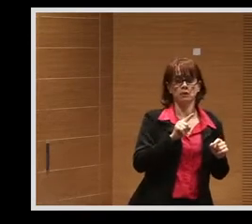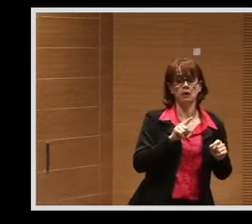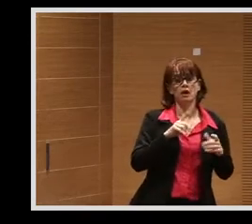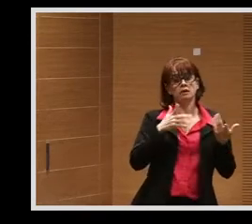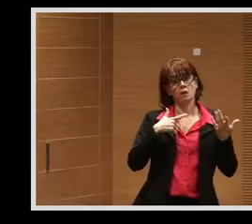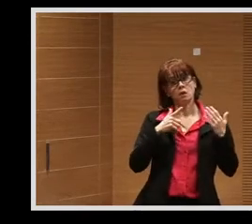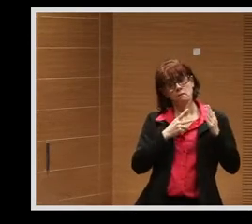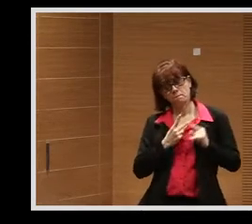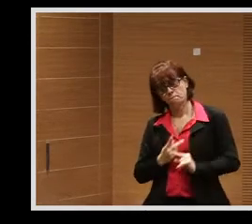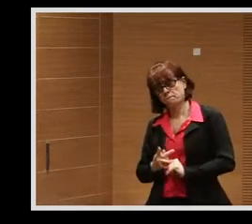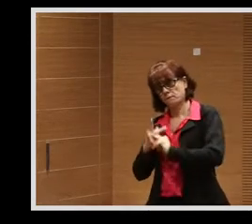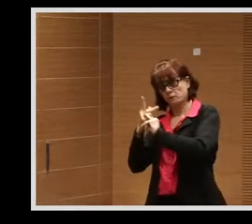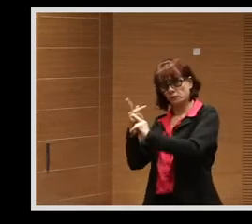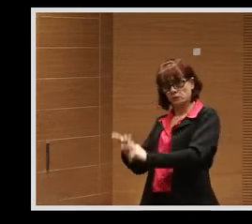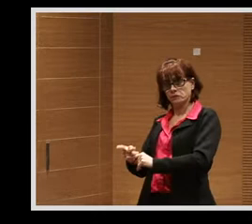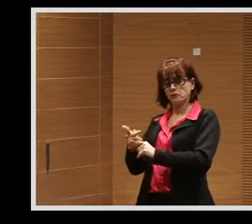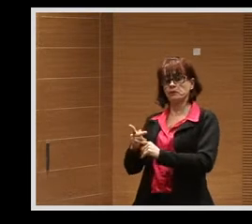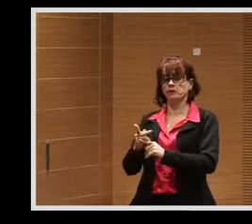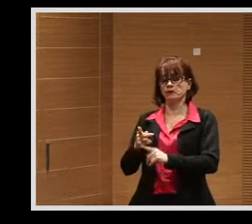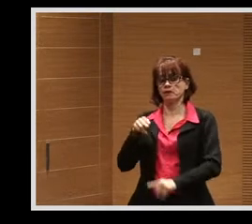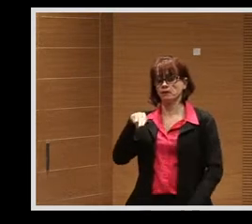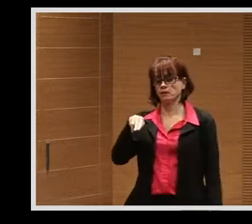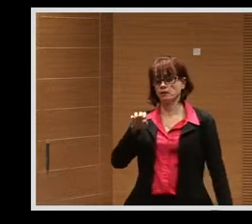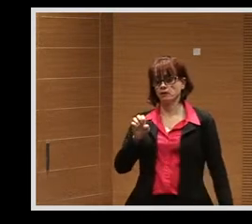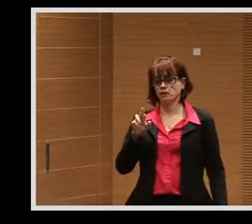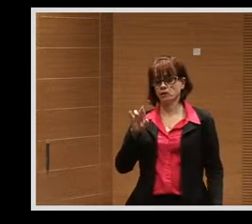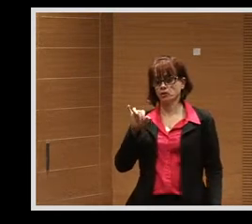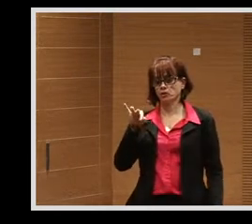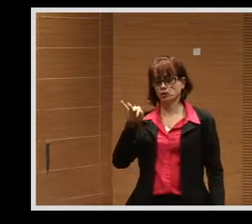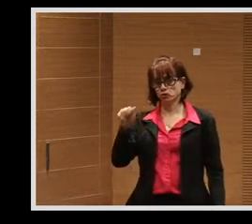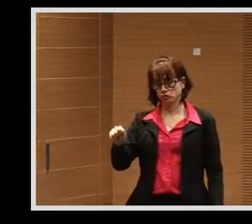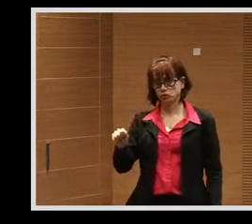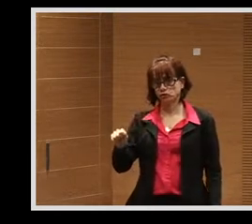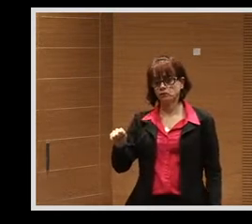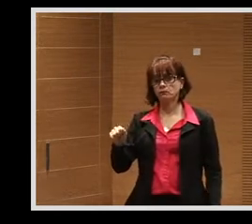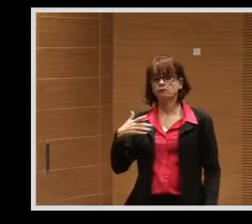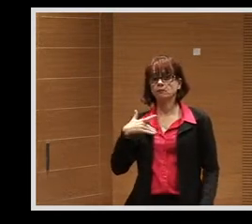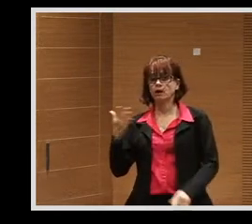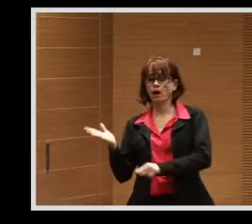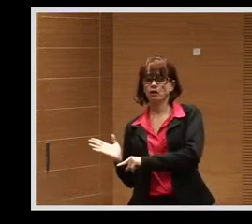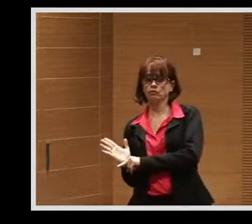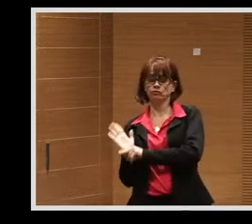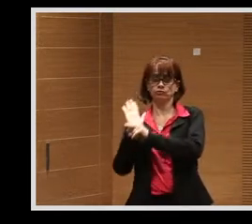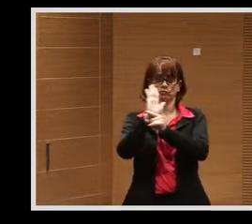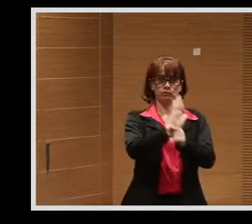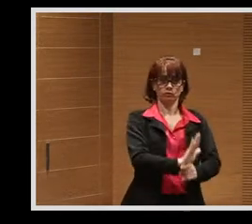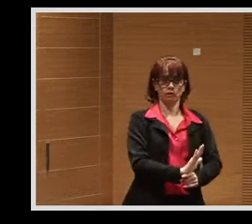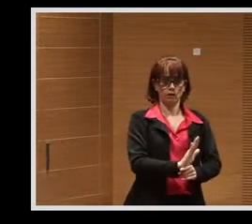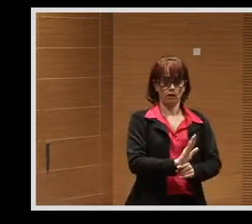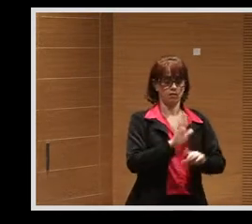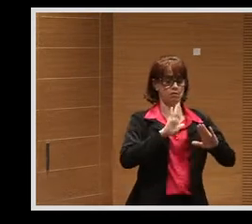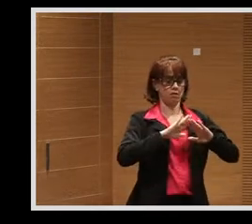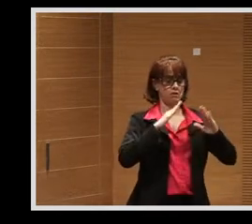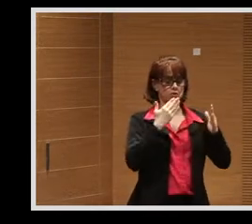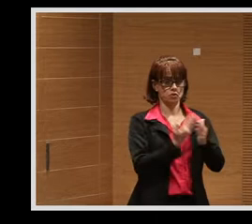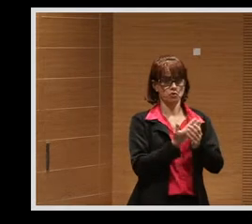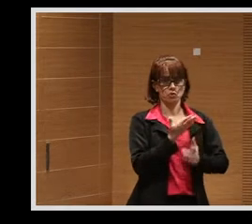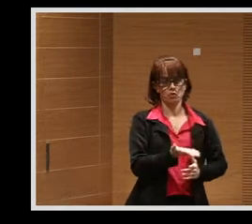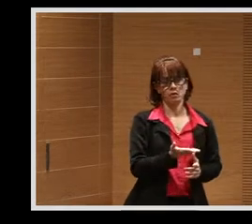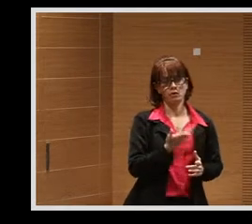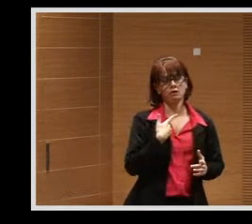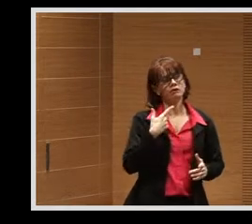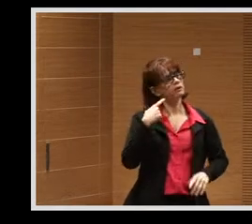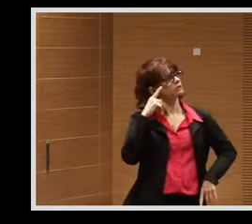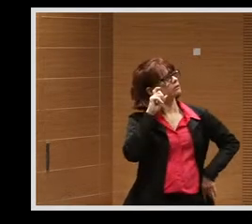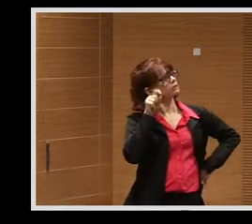retorno para trabalhar em sala de aula. Eu fiquei me perguntando como é que um neurologista vai dar